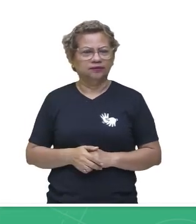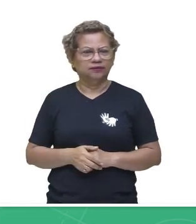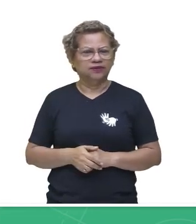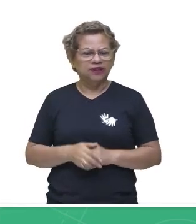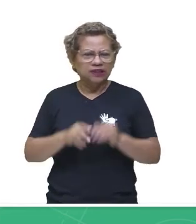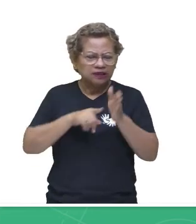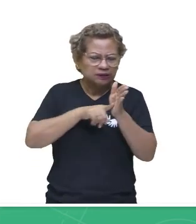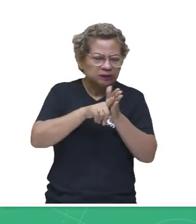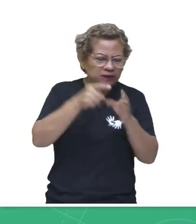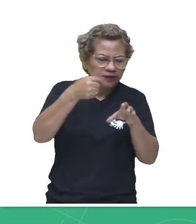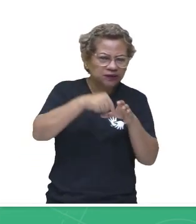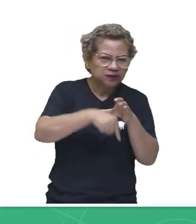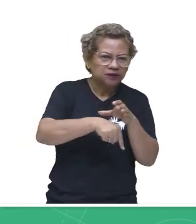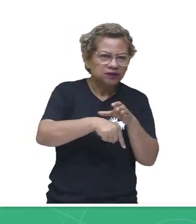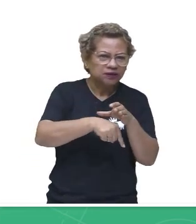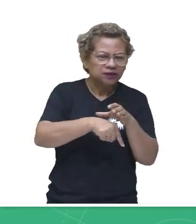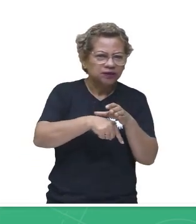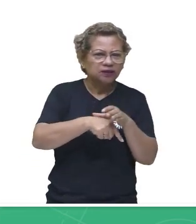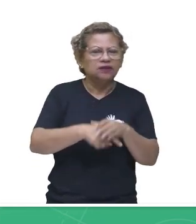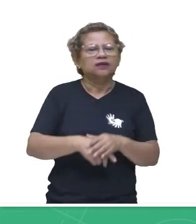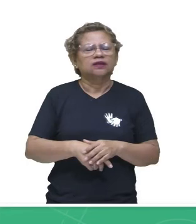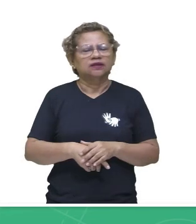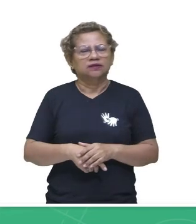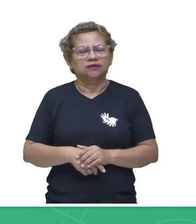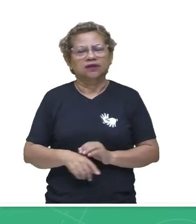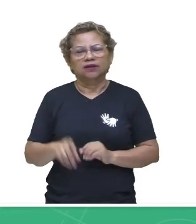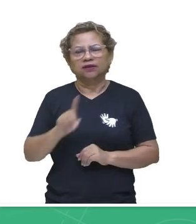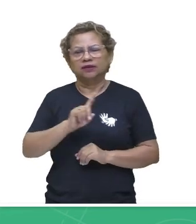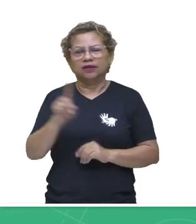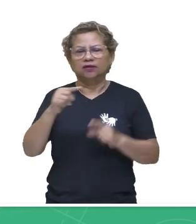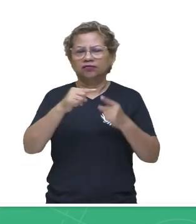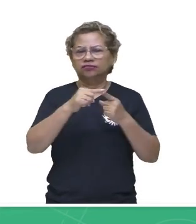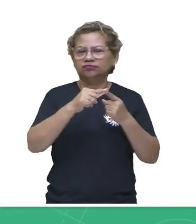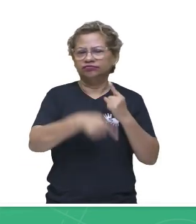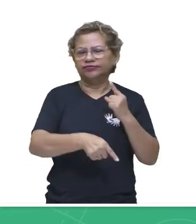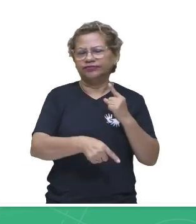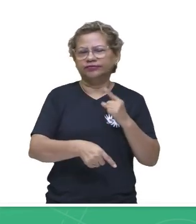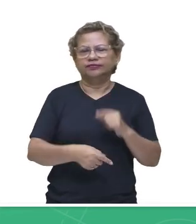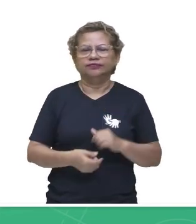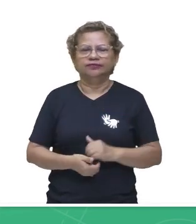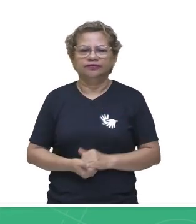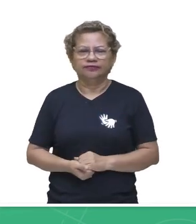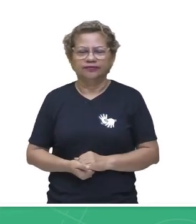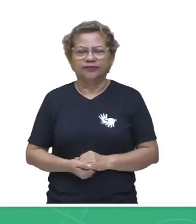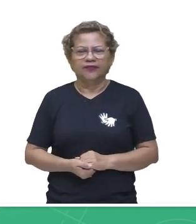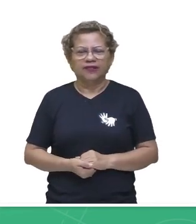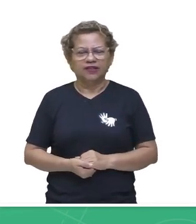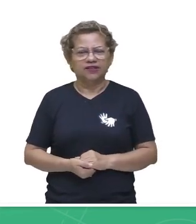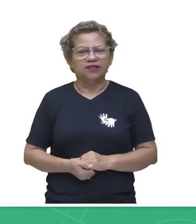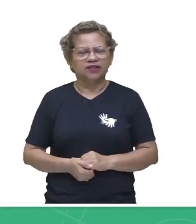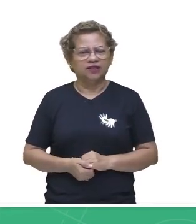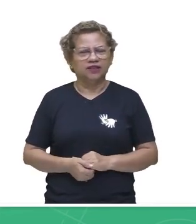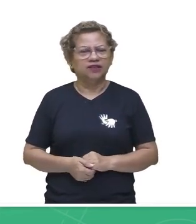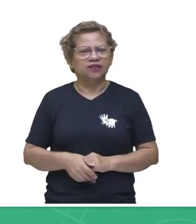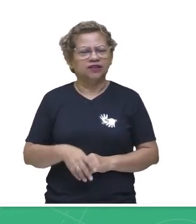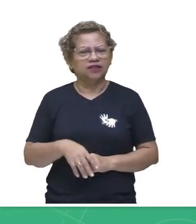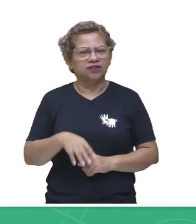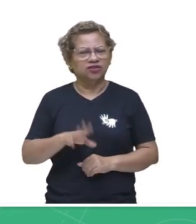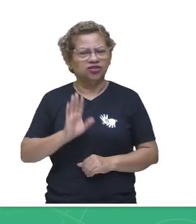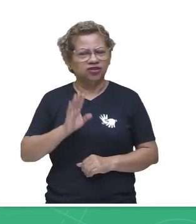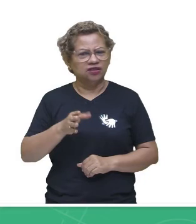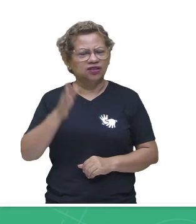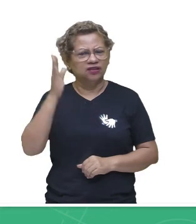relatório levam a isso? Não, né? Pelo contrário, nós estamos vendo que a nossa juventude está sendo assassinada, está sendo morta